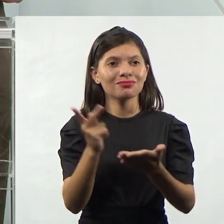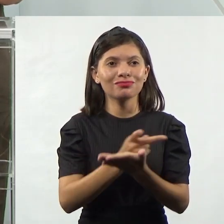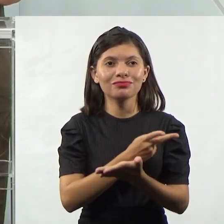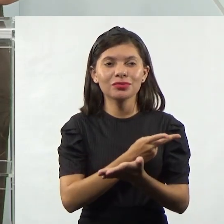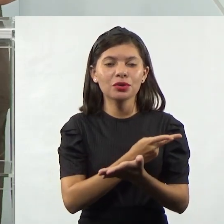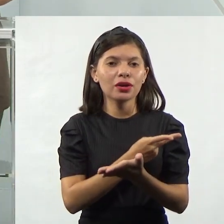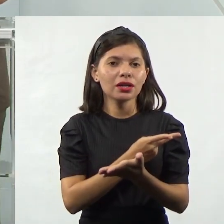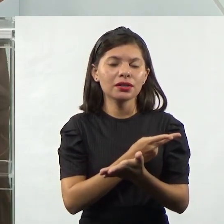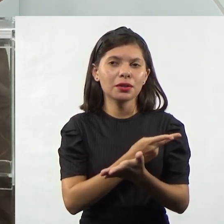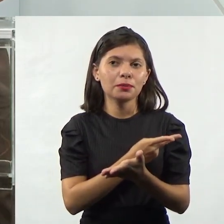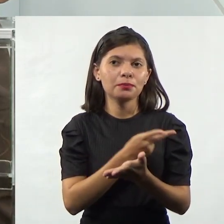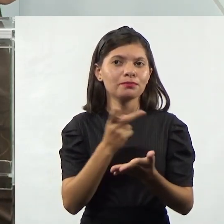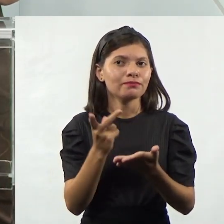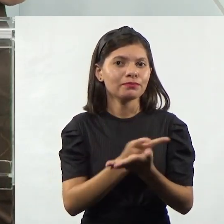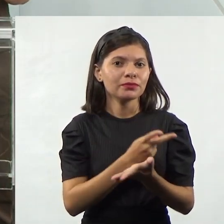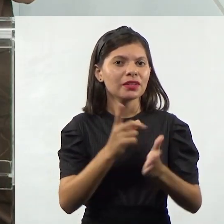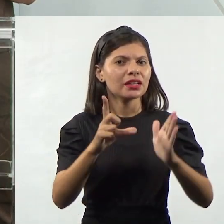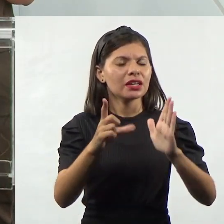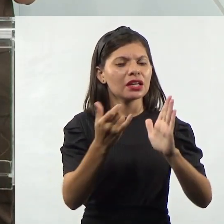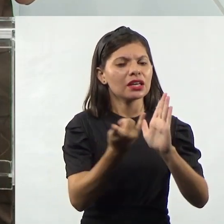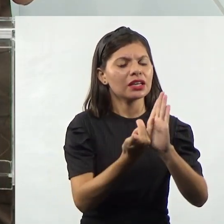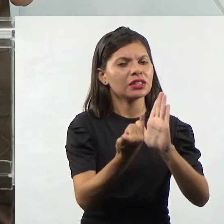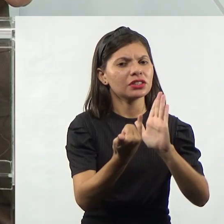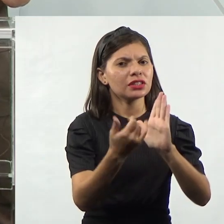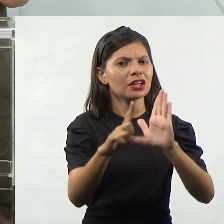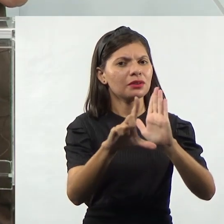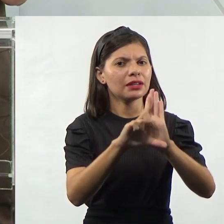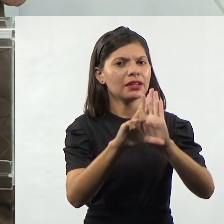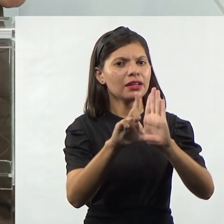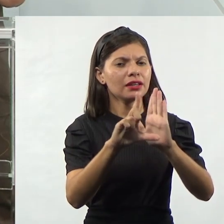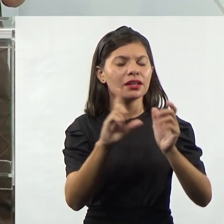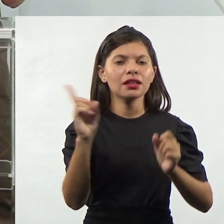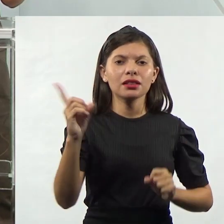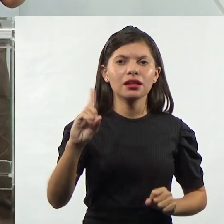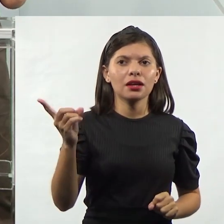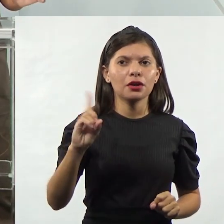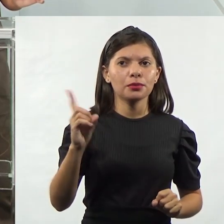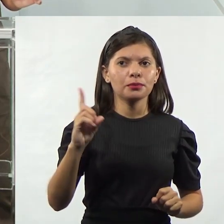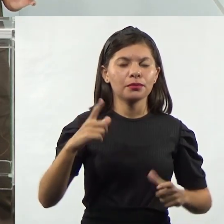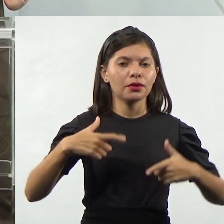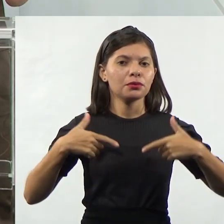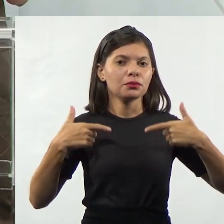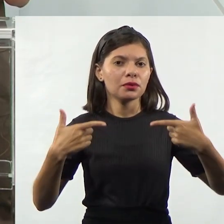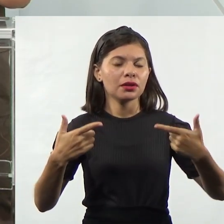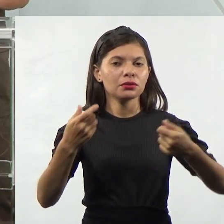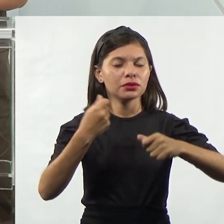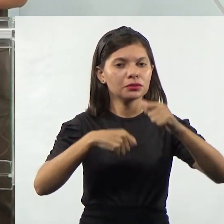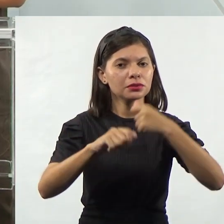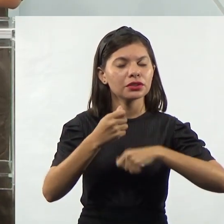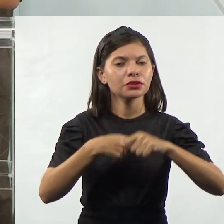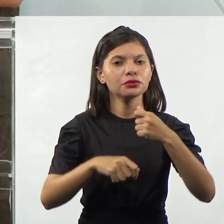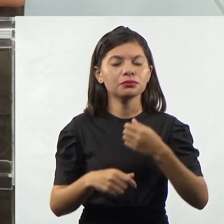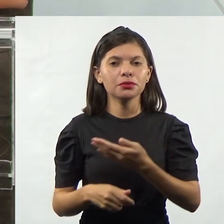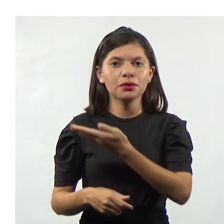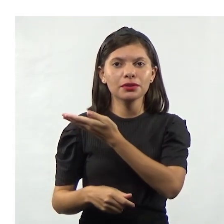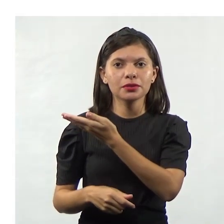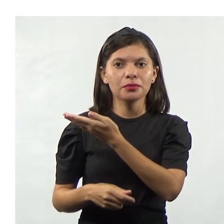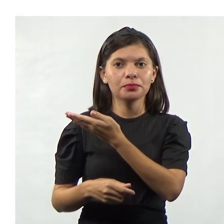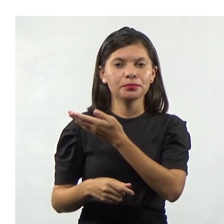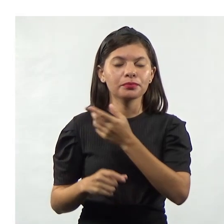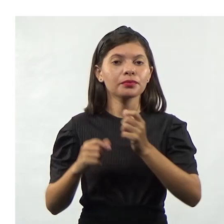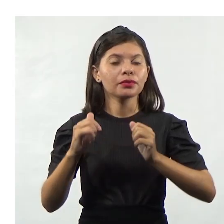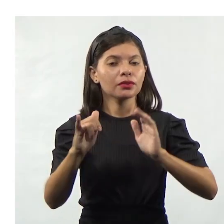tecnicamente incorreta, tá? Porque o edital, ele não é lei, ele é um ato administrativo. Mas que, de fato, olha